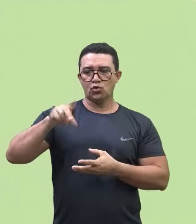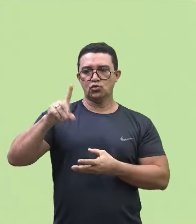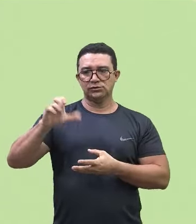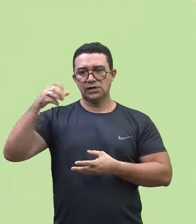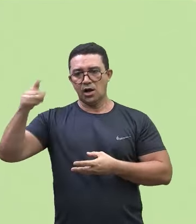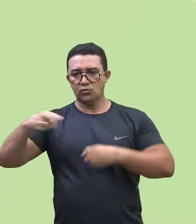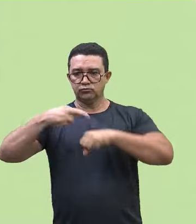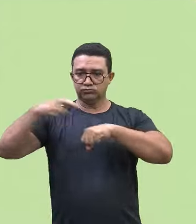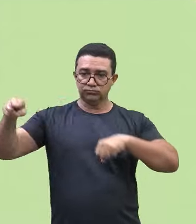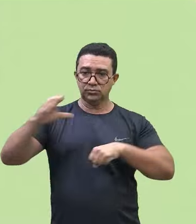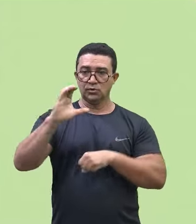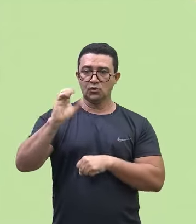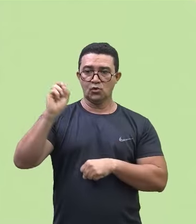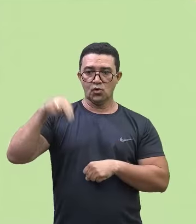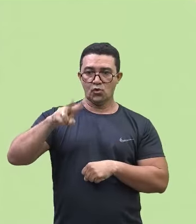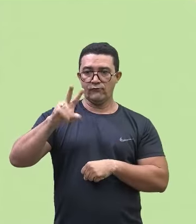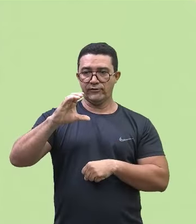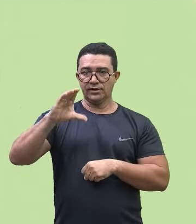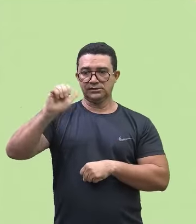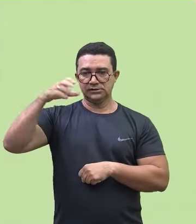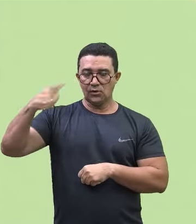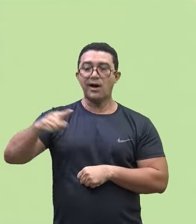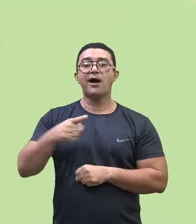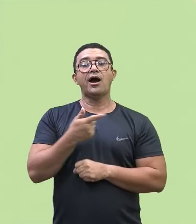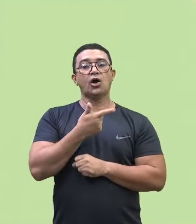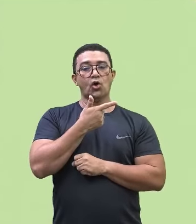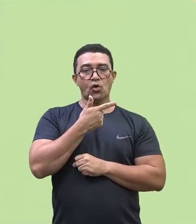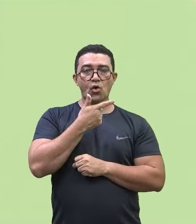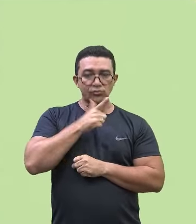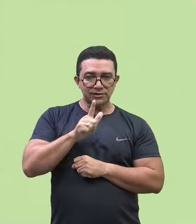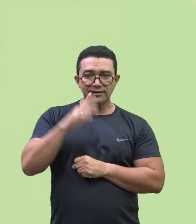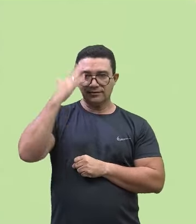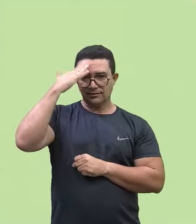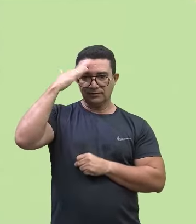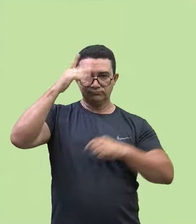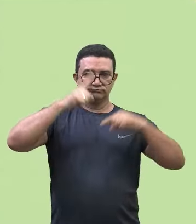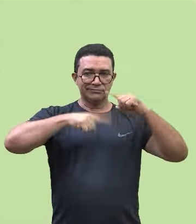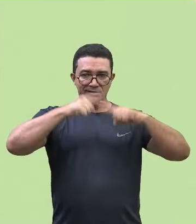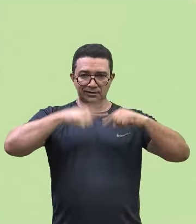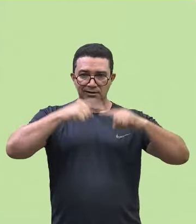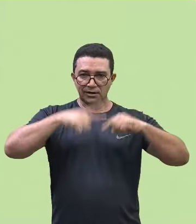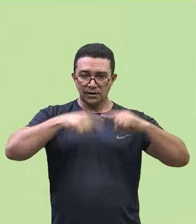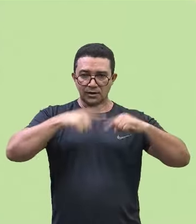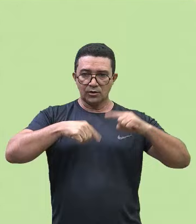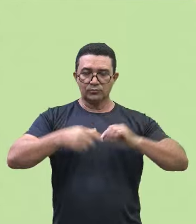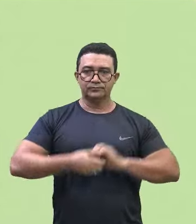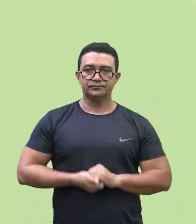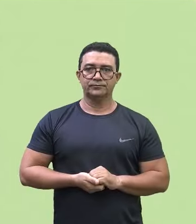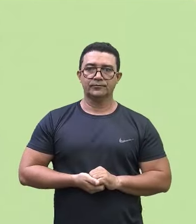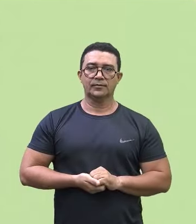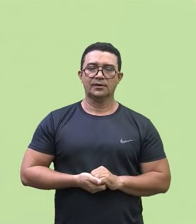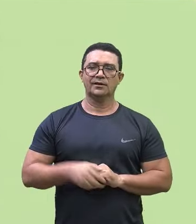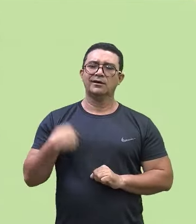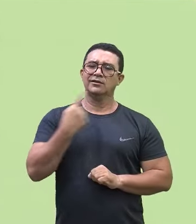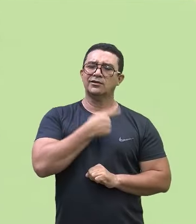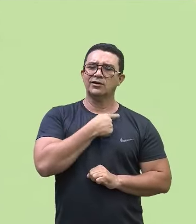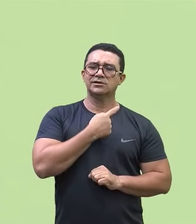de convecção, vocês conseguem se aproveitar dos materiais? Acompanha comigo. Quando a gente falou de